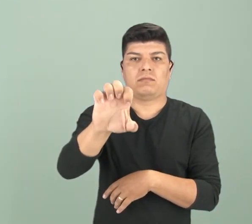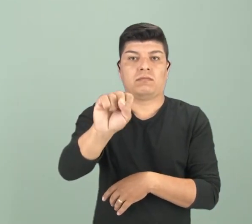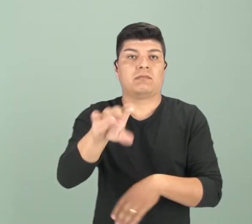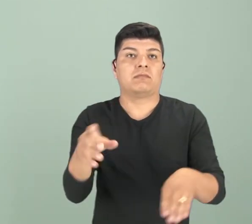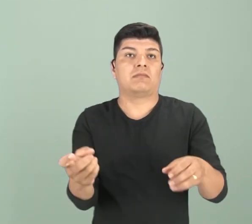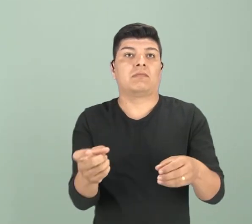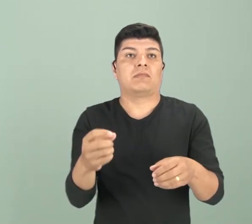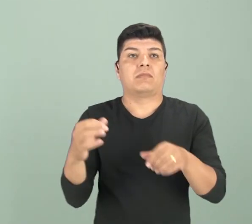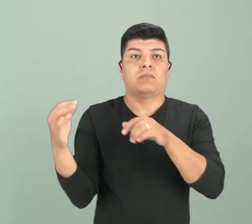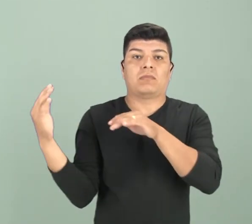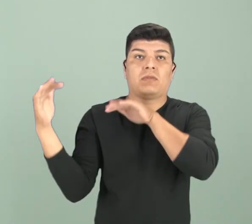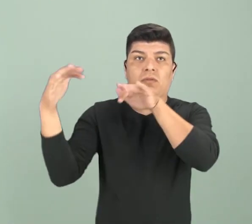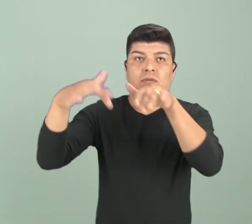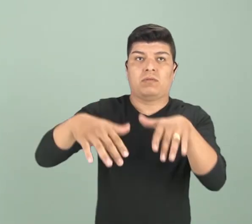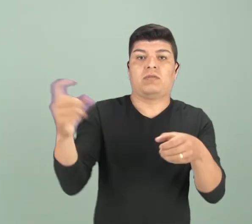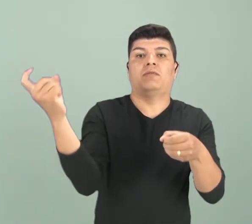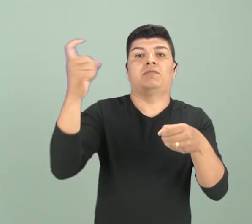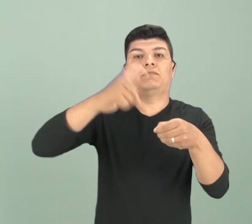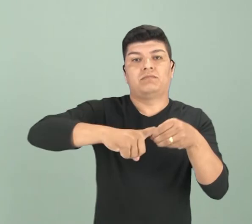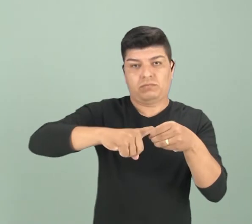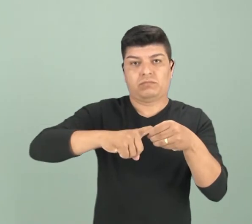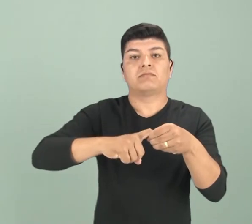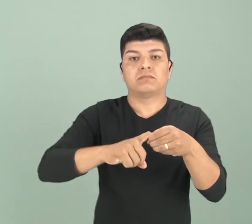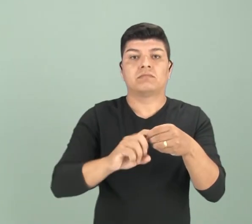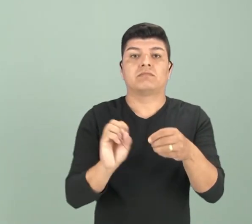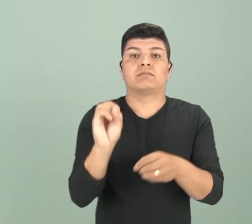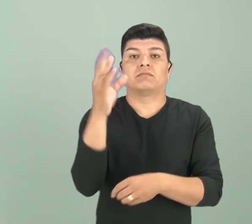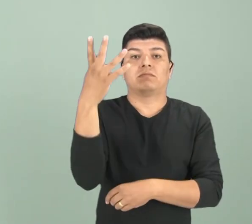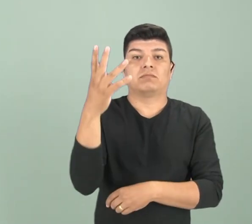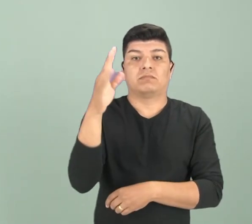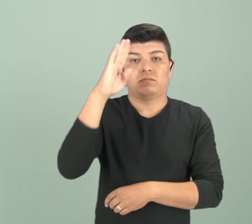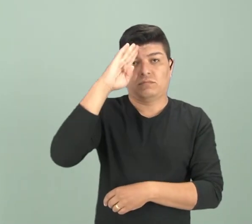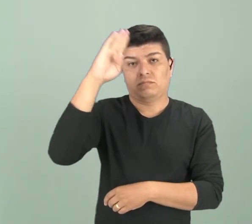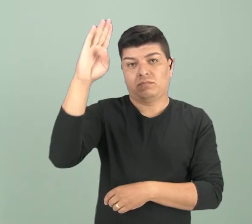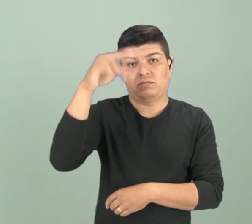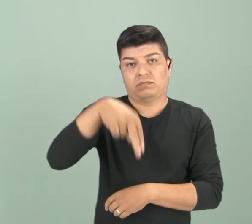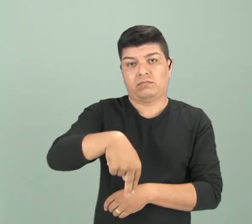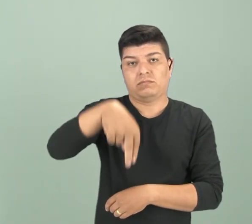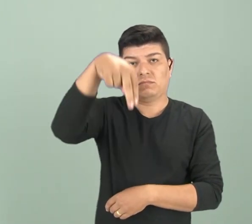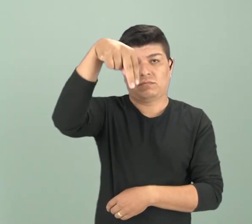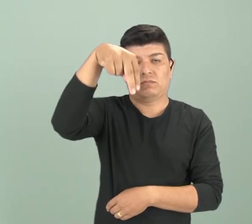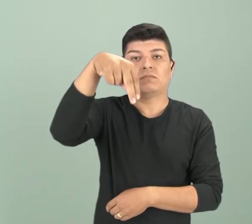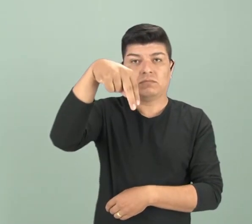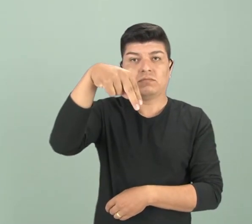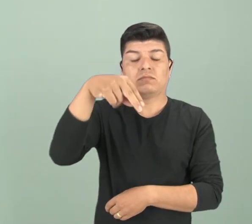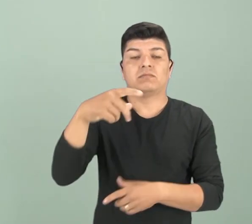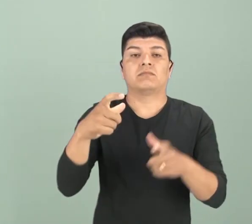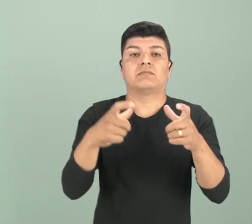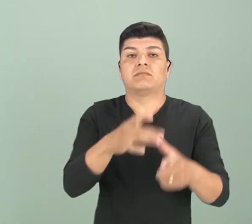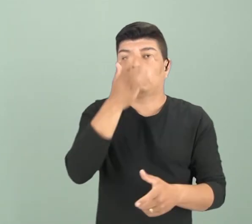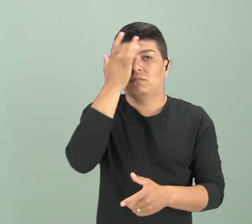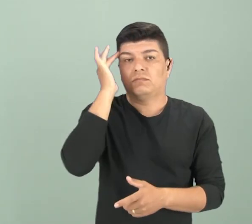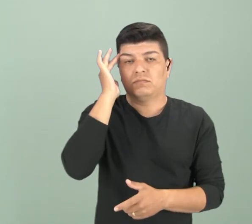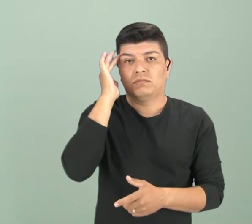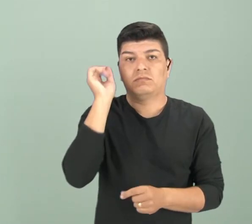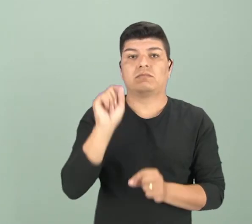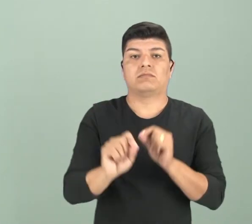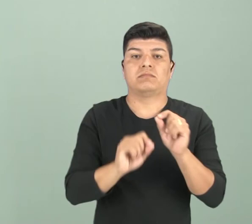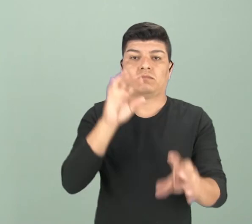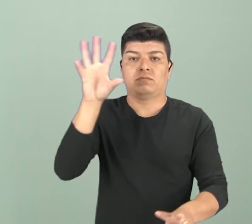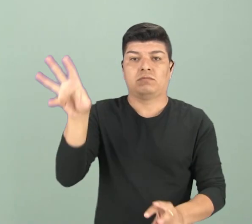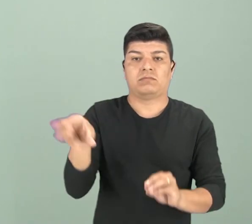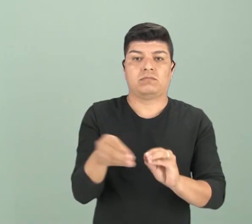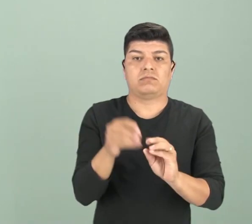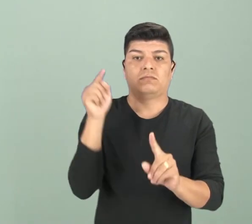de retorno. É o tipo de migração que aconteceu principalmente para o Nordeste, né? Onde as pessoas concluíram